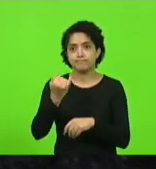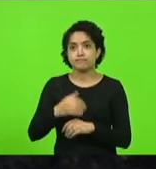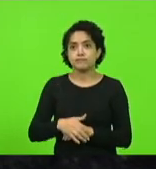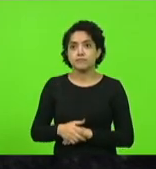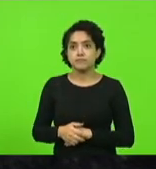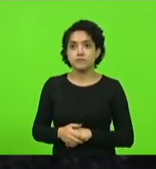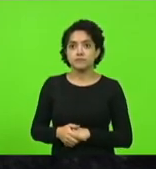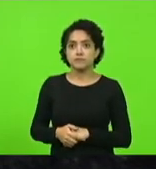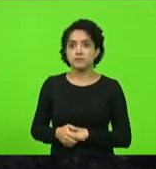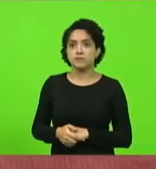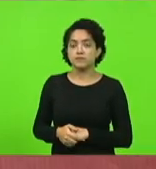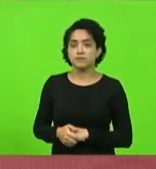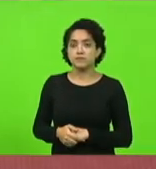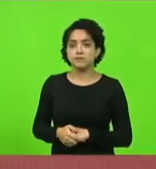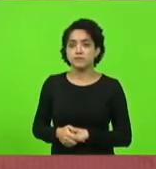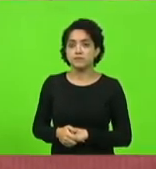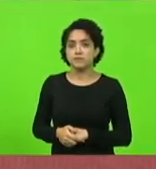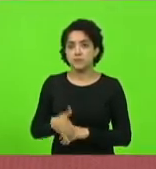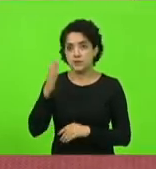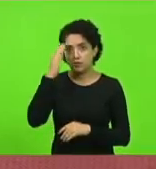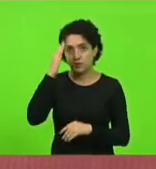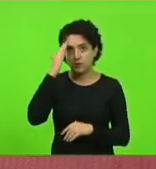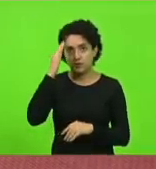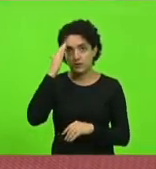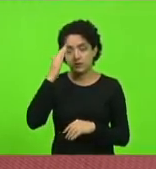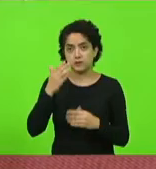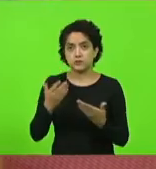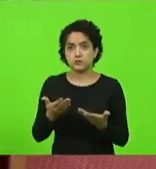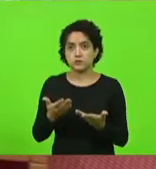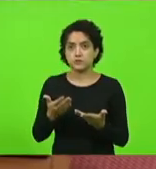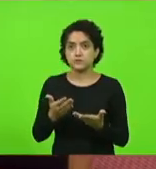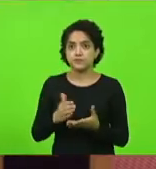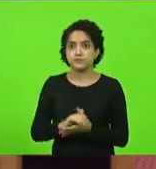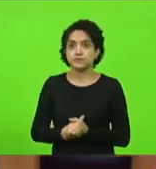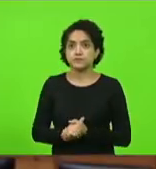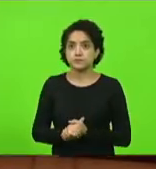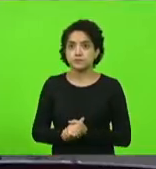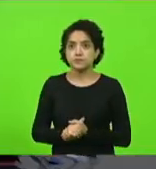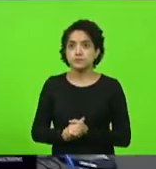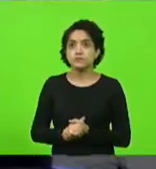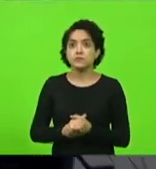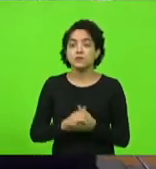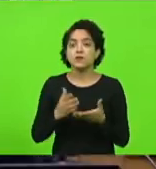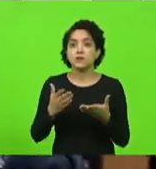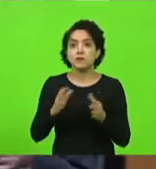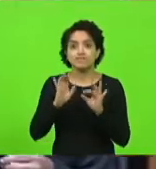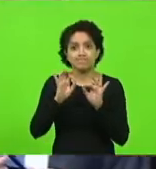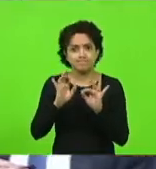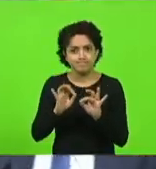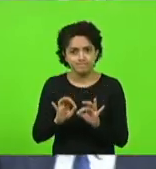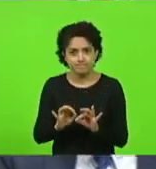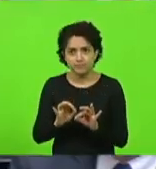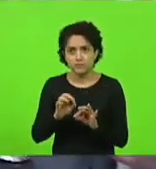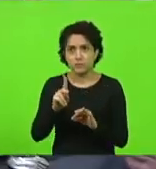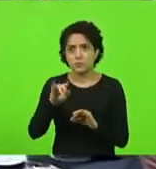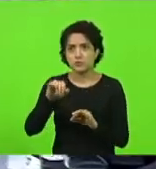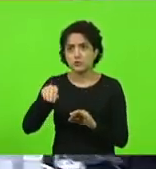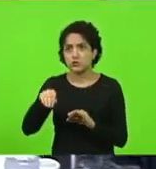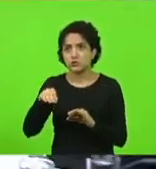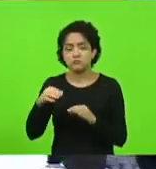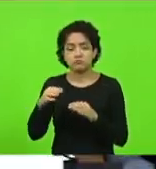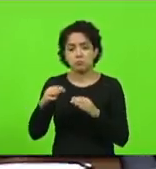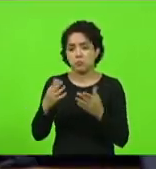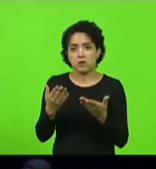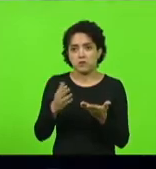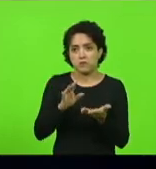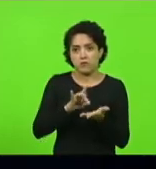eu entendo o posicionamento de Vossa Excelência, e um erro não corrige o outro, né? E com a mais absoluta certeza, ninguém vai entrar com uma DIN em relação a isso,